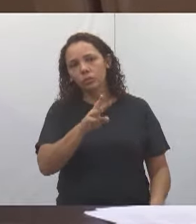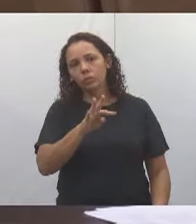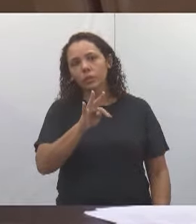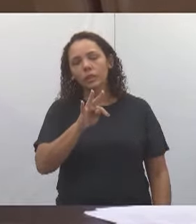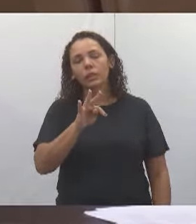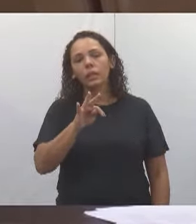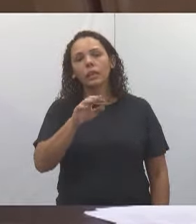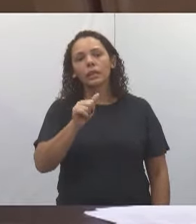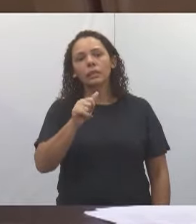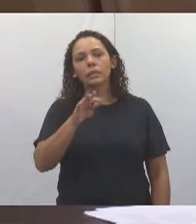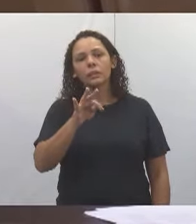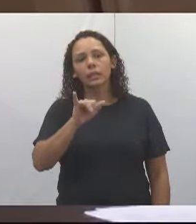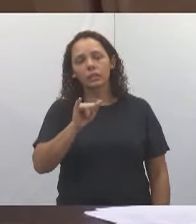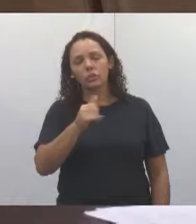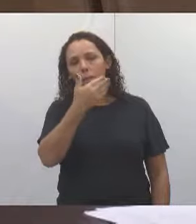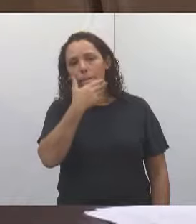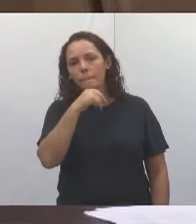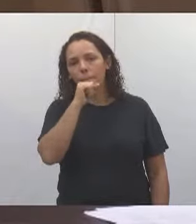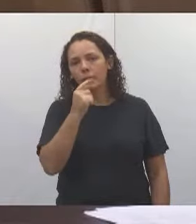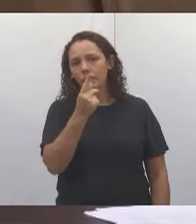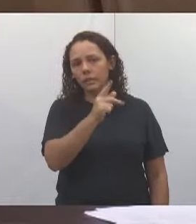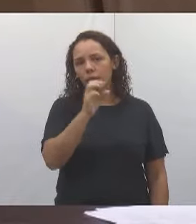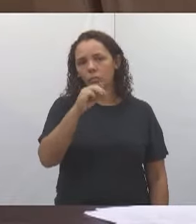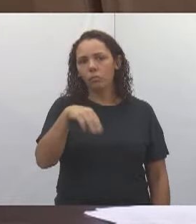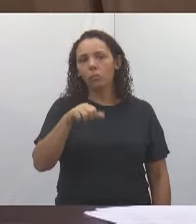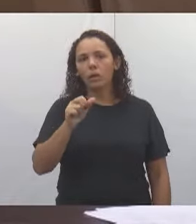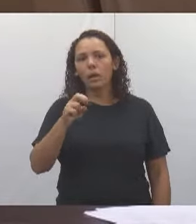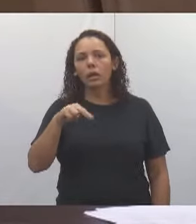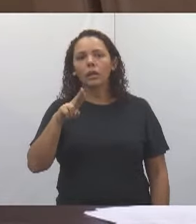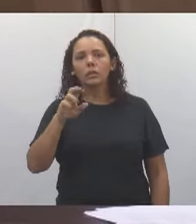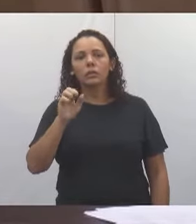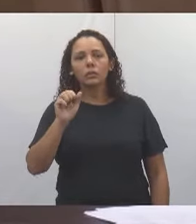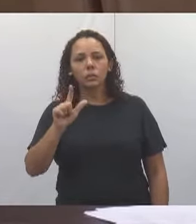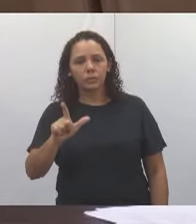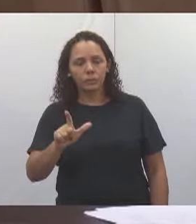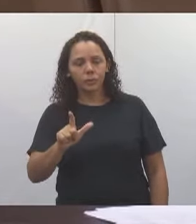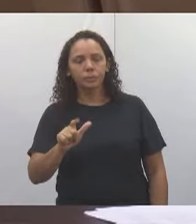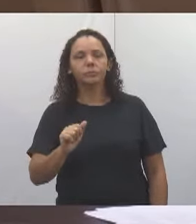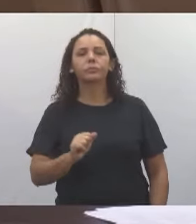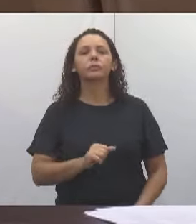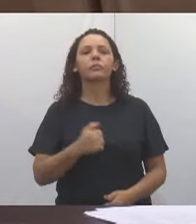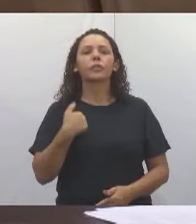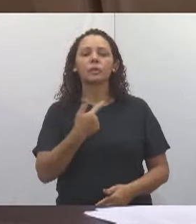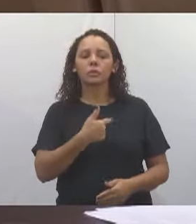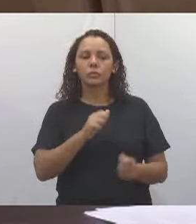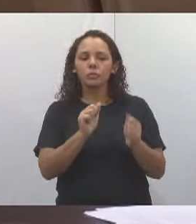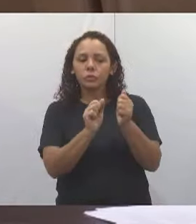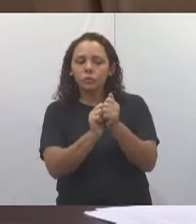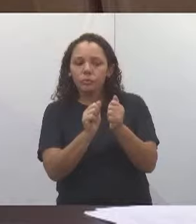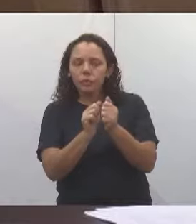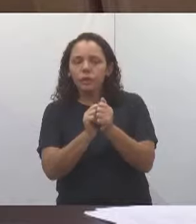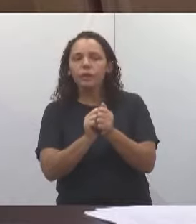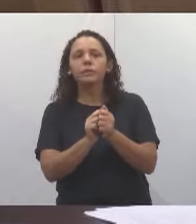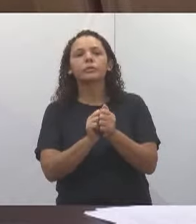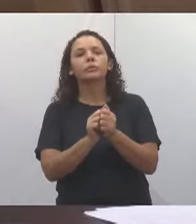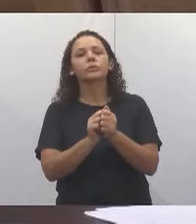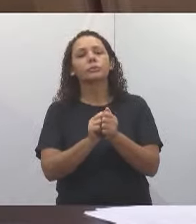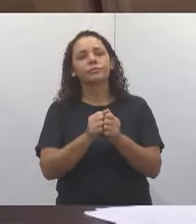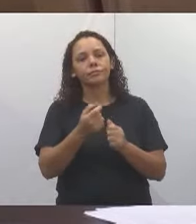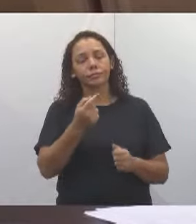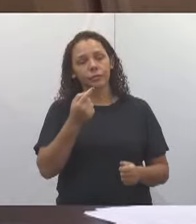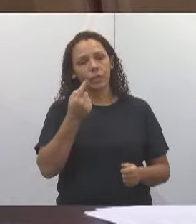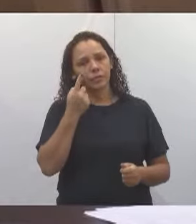do Manuel Benedito de Paulo, que a gente está acompanhando de perto a situação dele